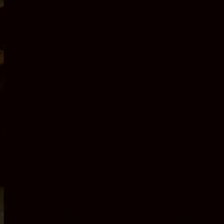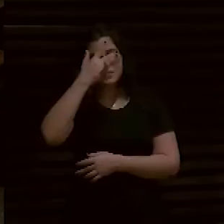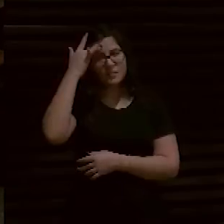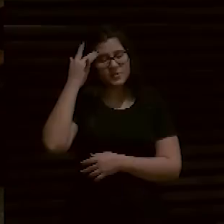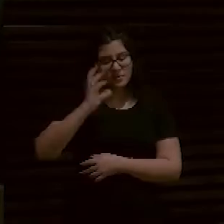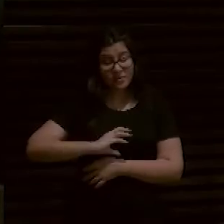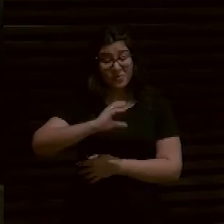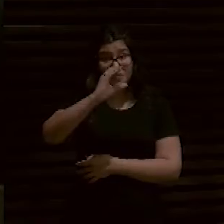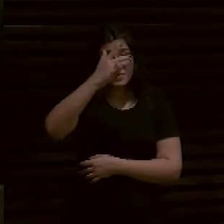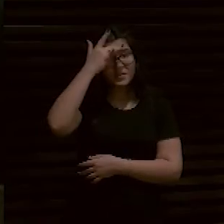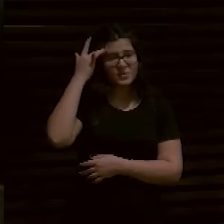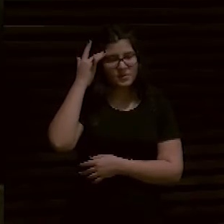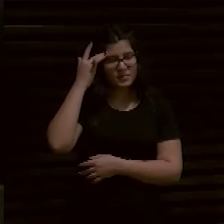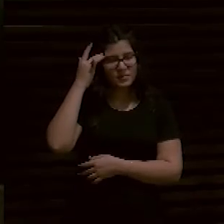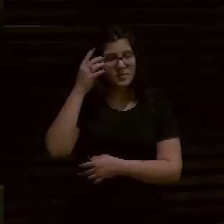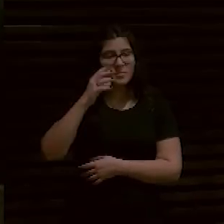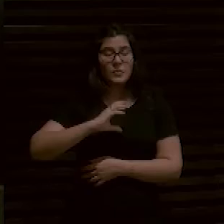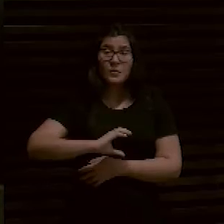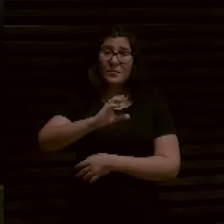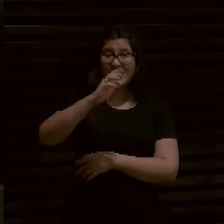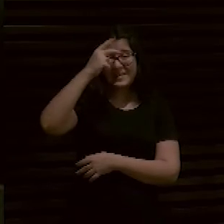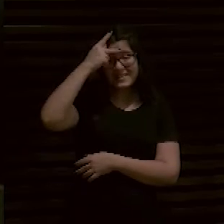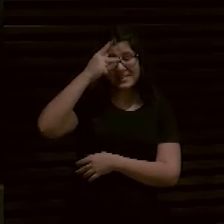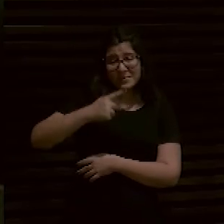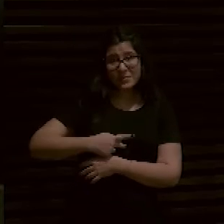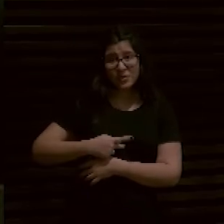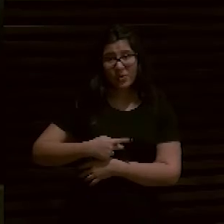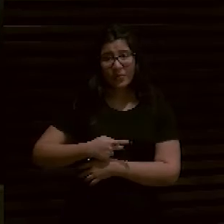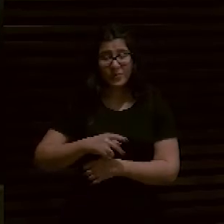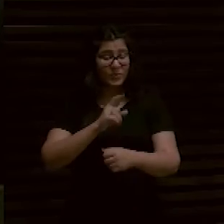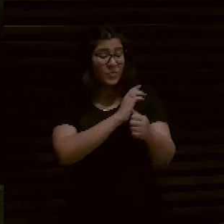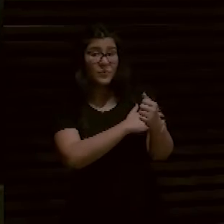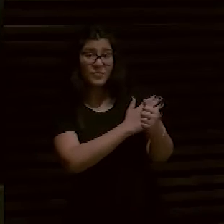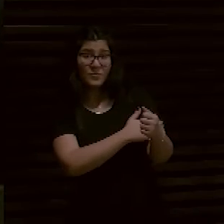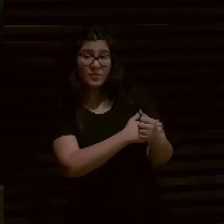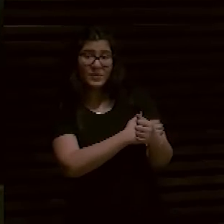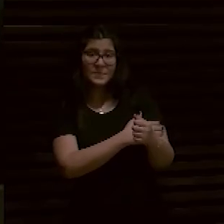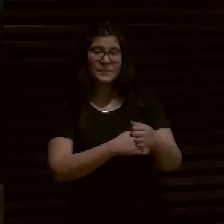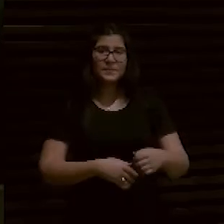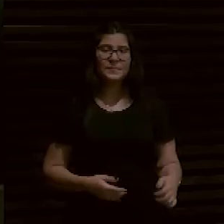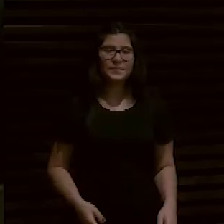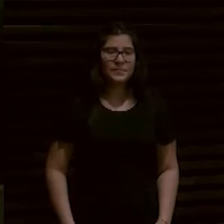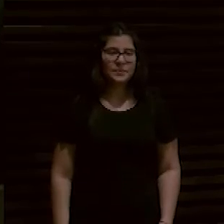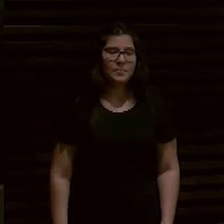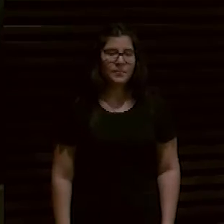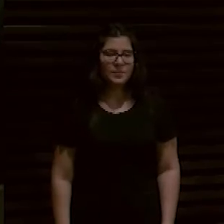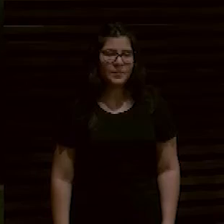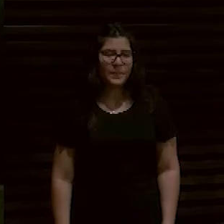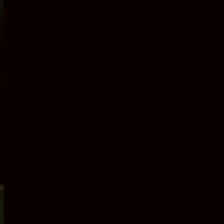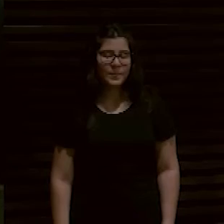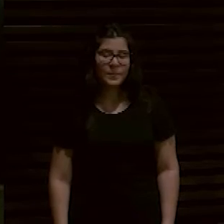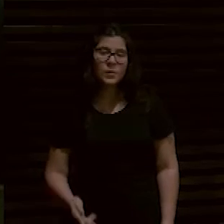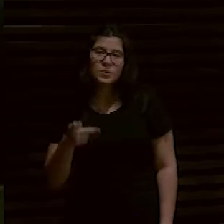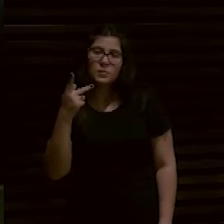no homem, que confia em si, na força da sua carne e do seu braço mortal. Por